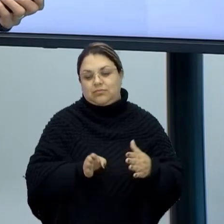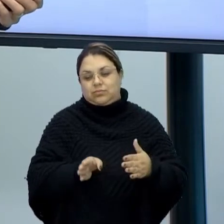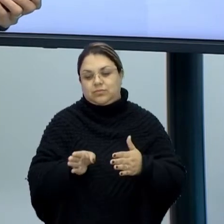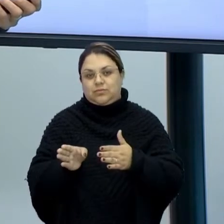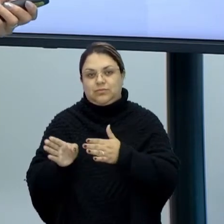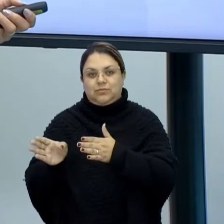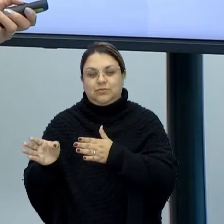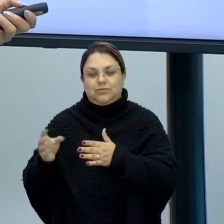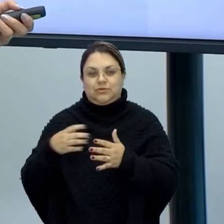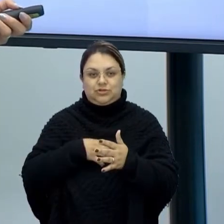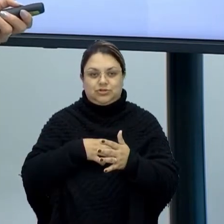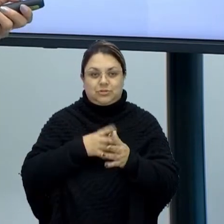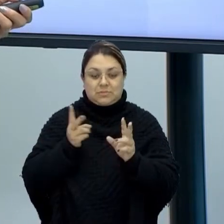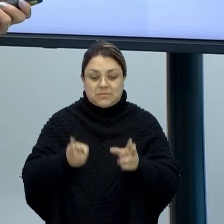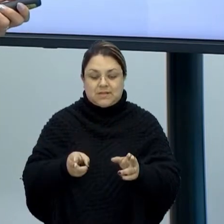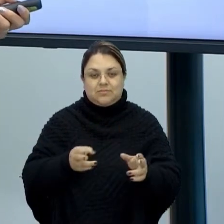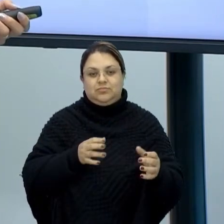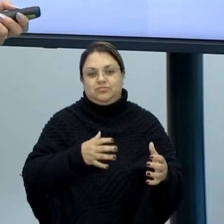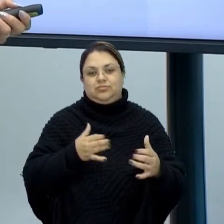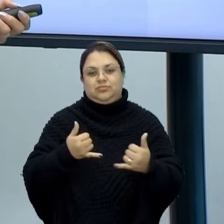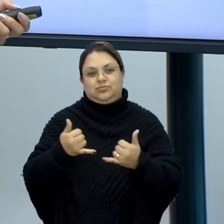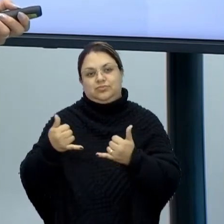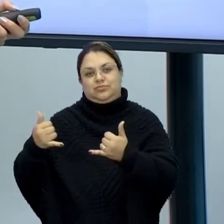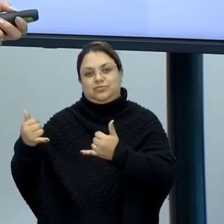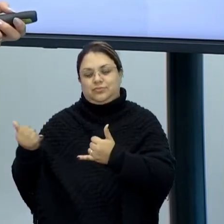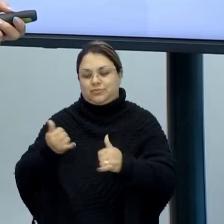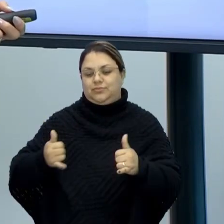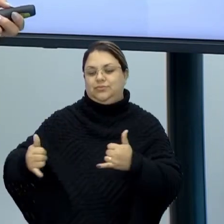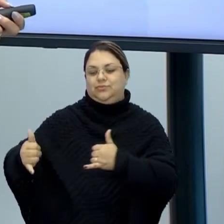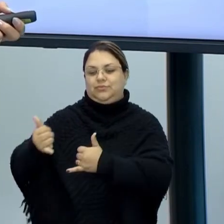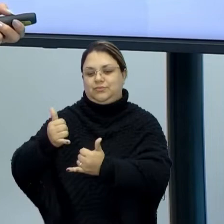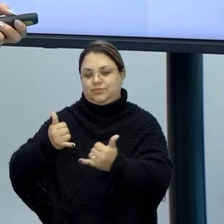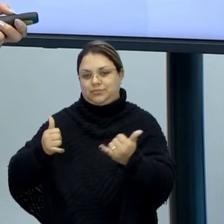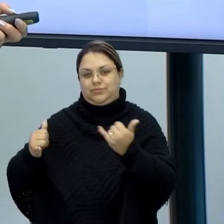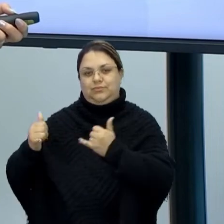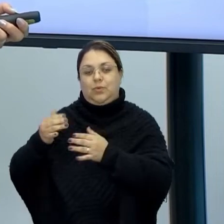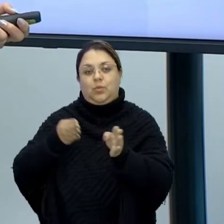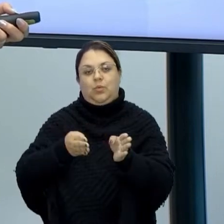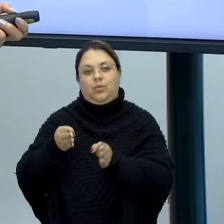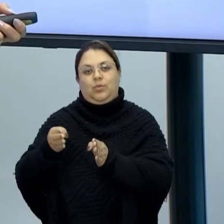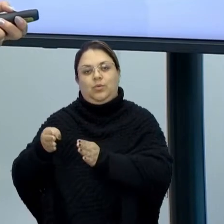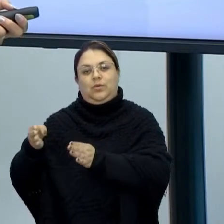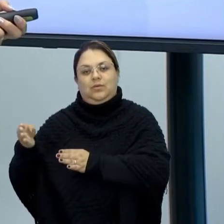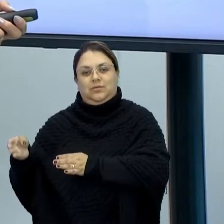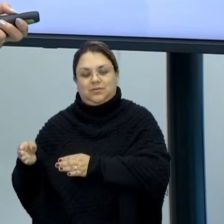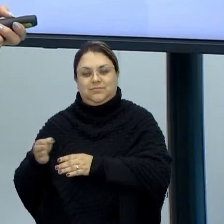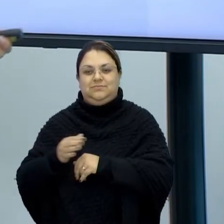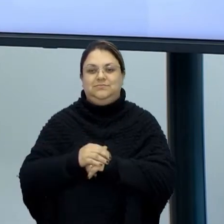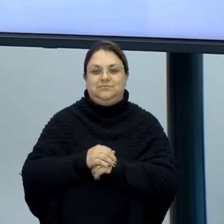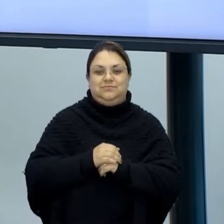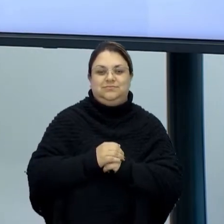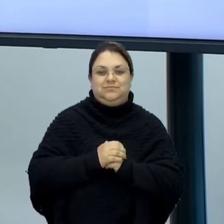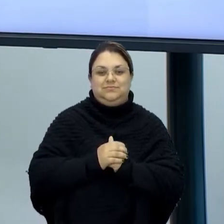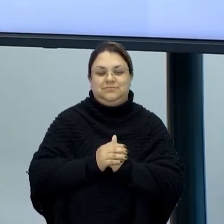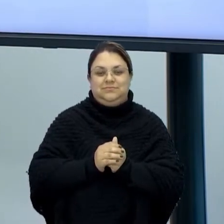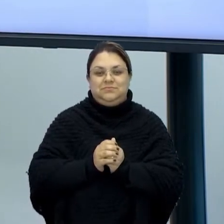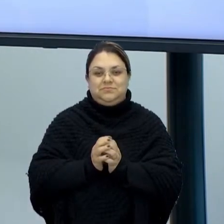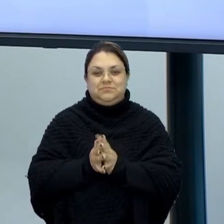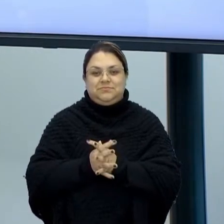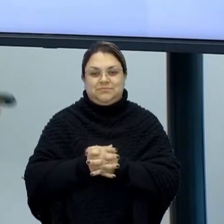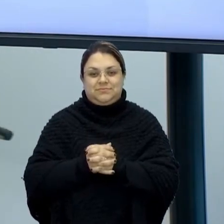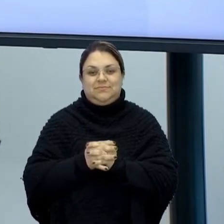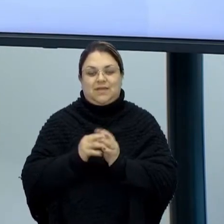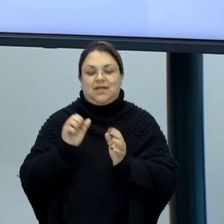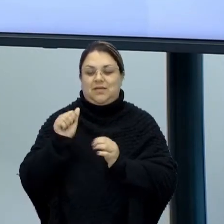no mesmo sentido, a gente tem um negócio chamado de corrente elétrica. E em homenagem ao ampere, a gente coloca a unidade de medida, que é